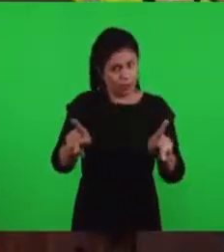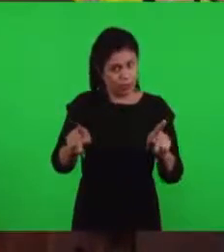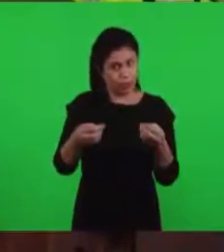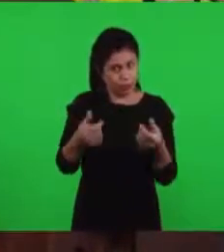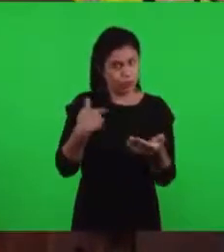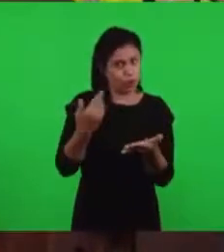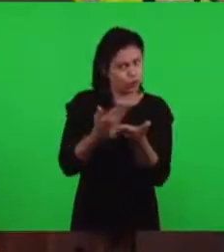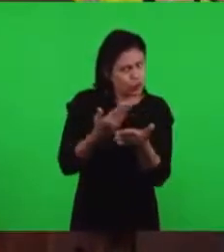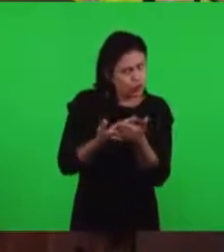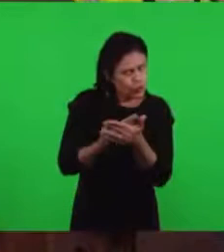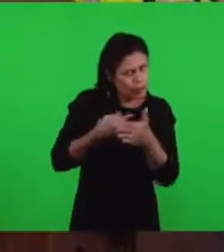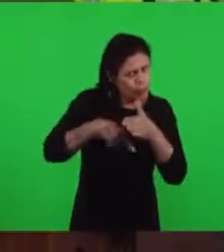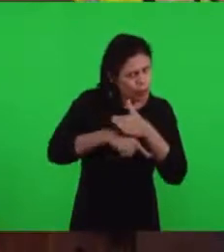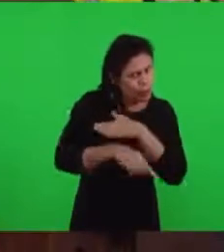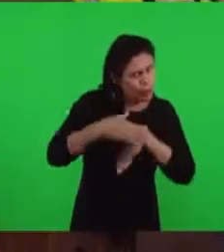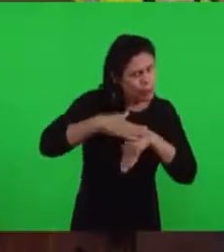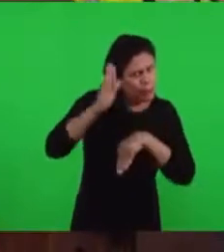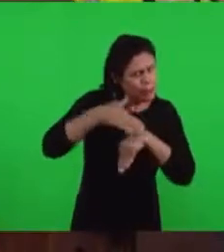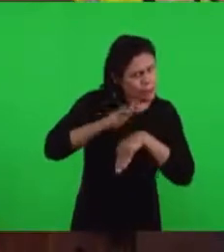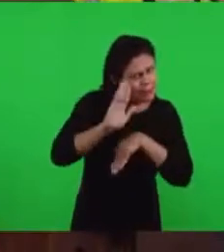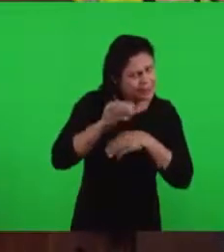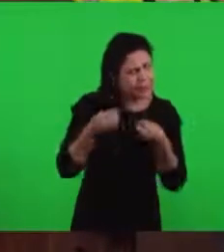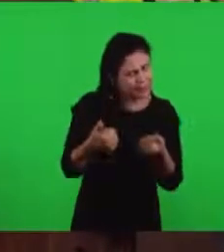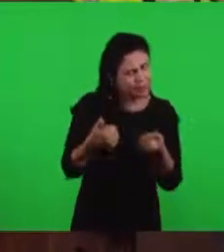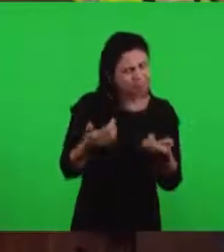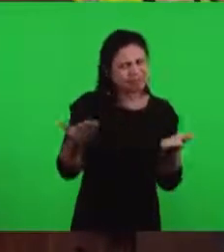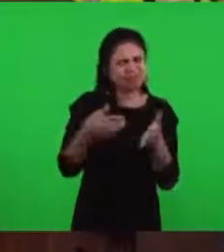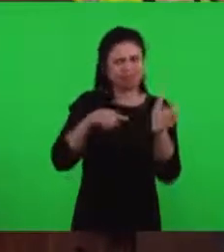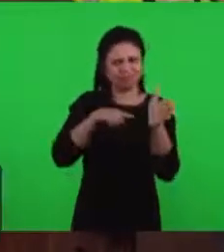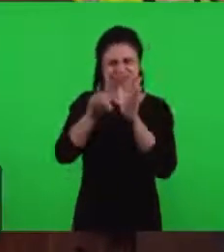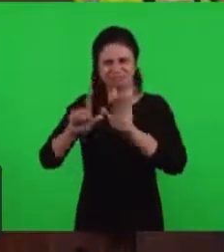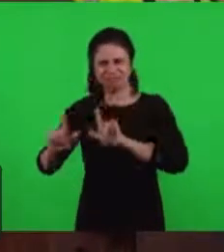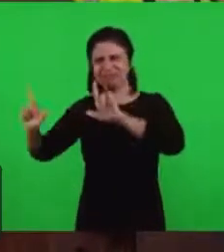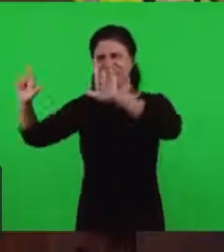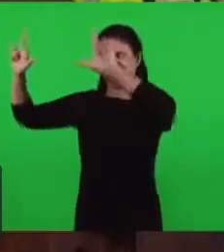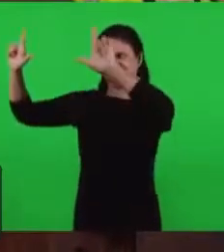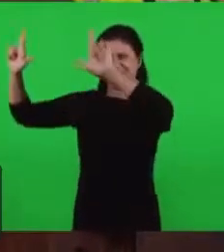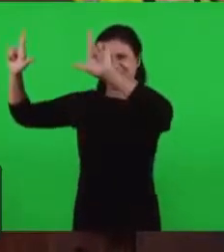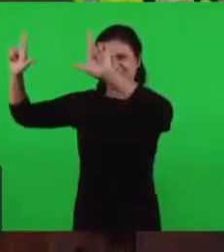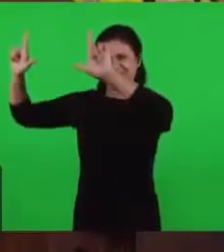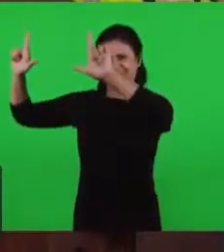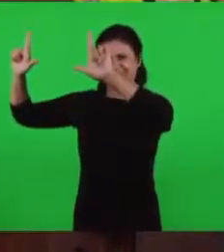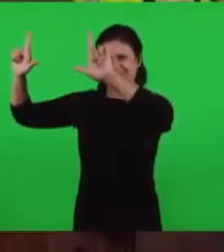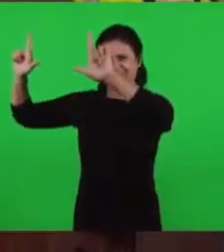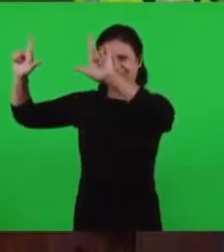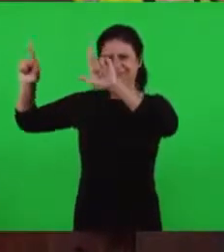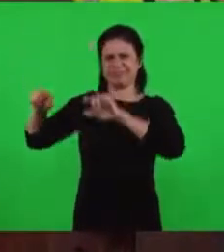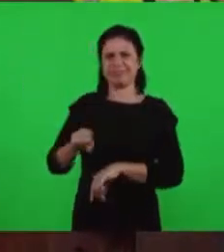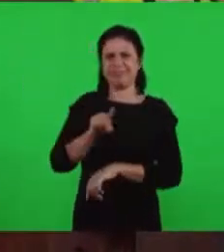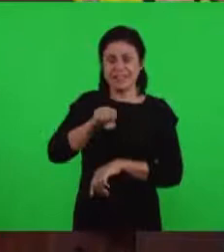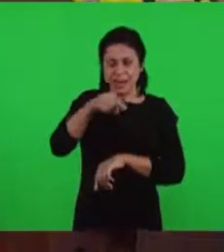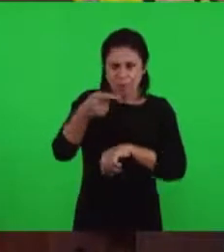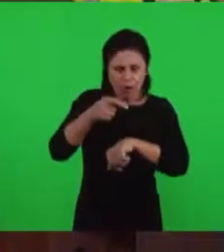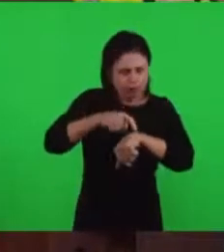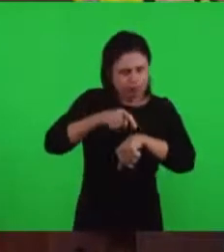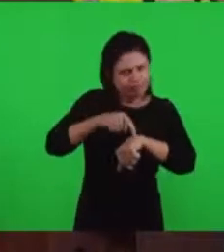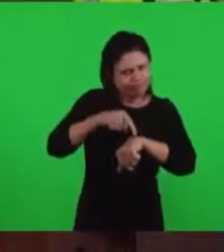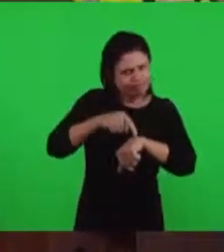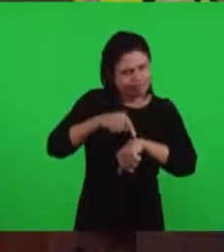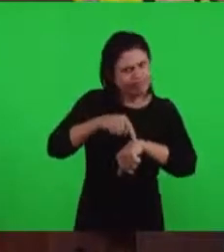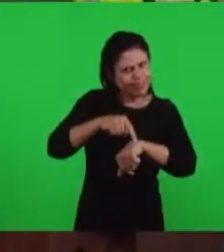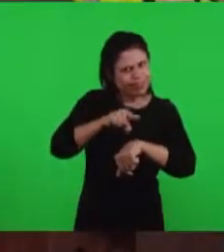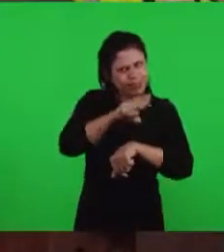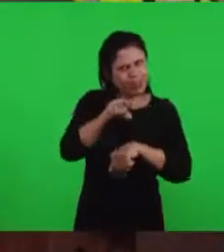e à nossa pergunta para hoje nós vamos passar aqui pelos irmãos vamos dar um tempo né para os irmãos poderem